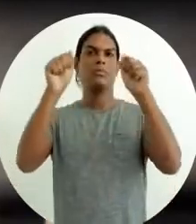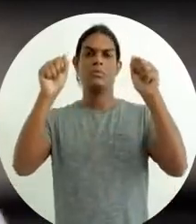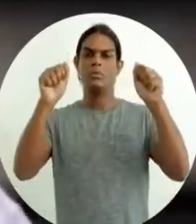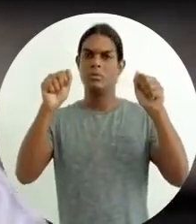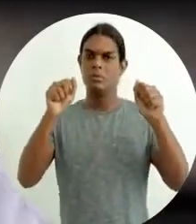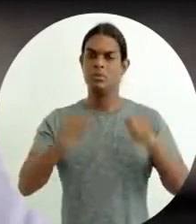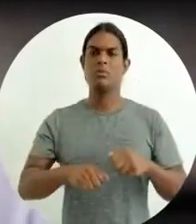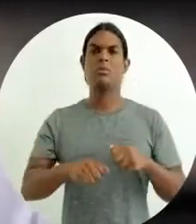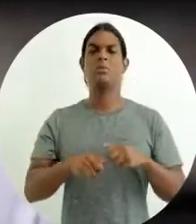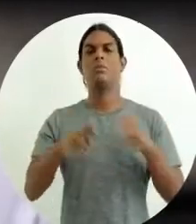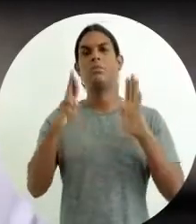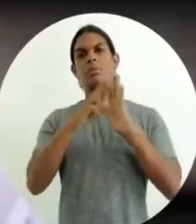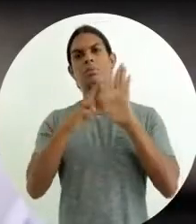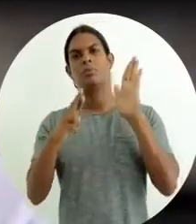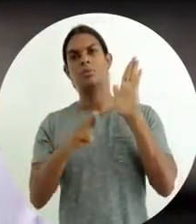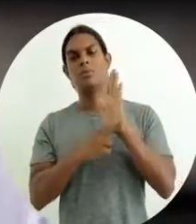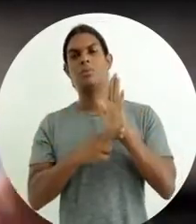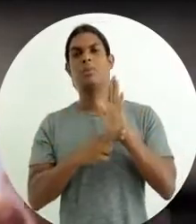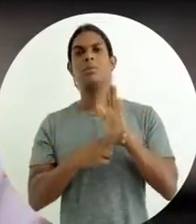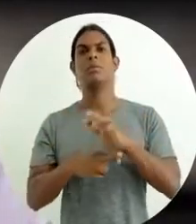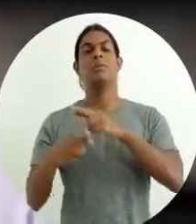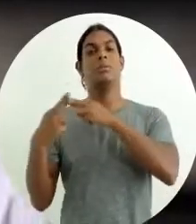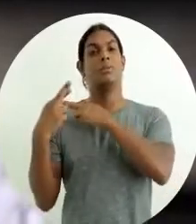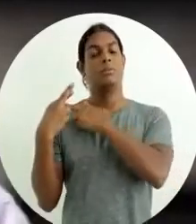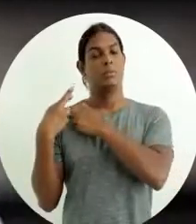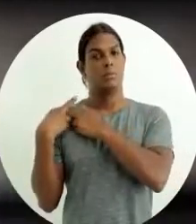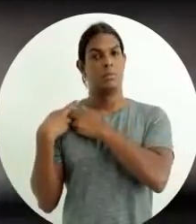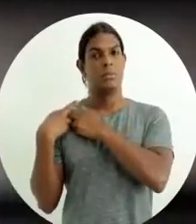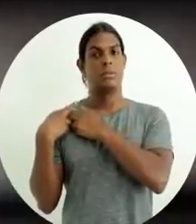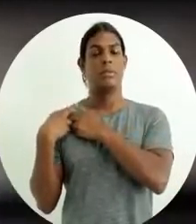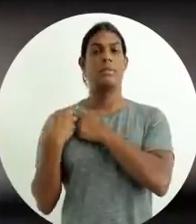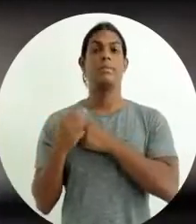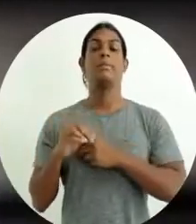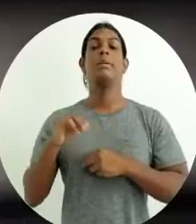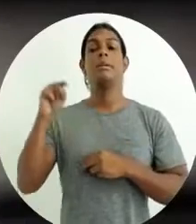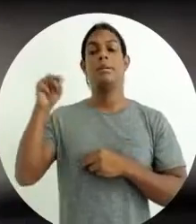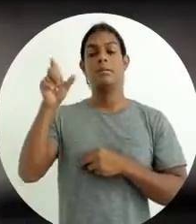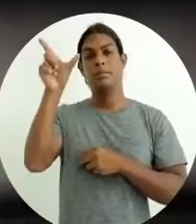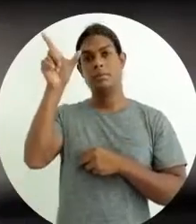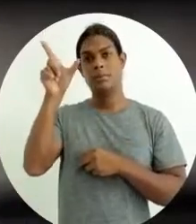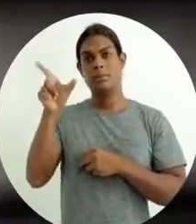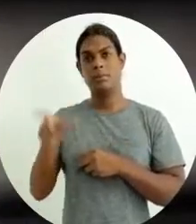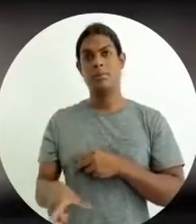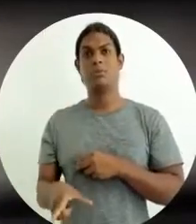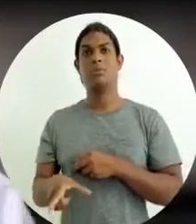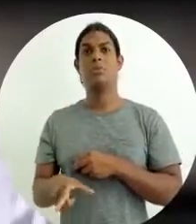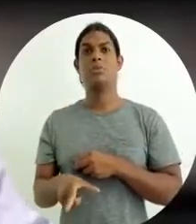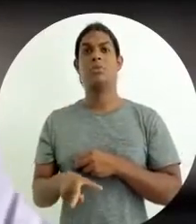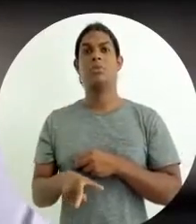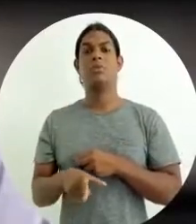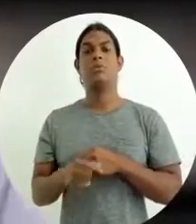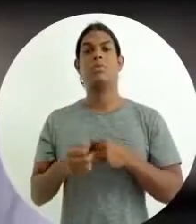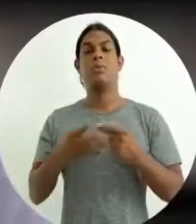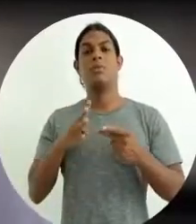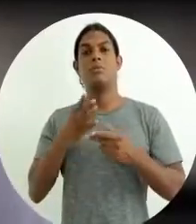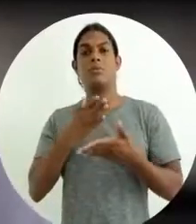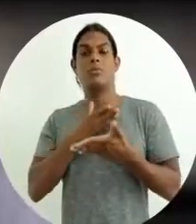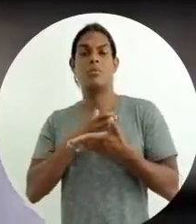sistema, as hierarquias, ou seja, este mais novo colaborador, ele vai passar por um período